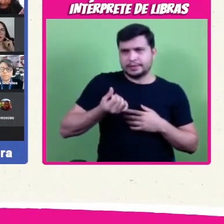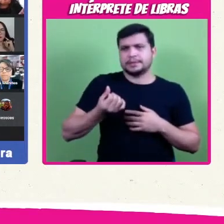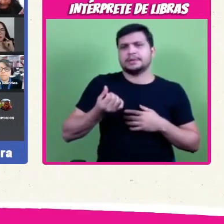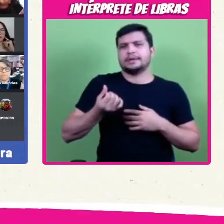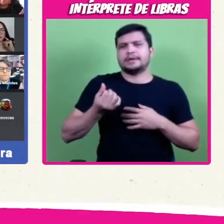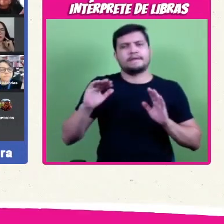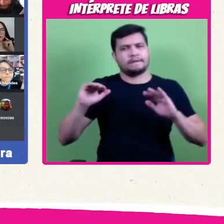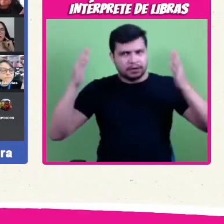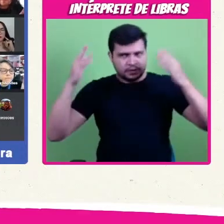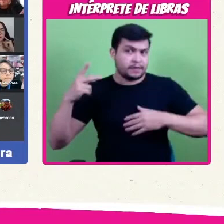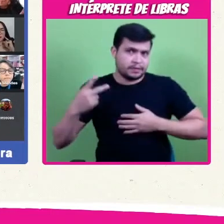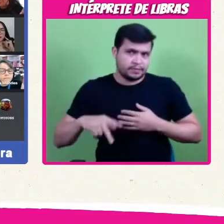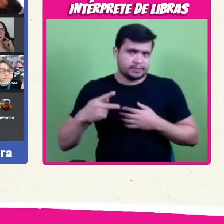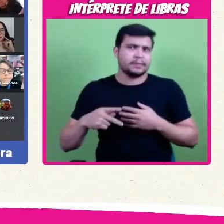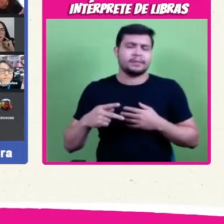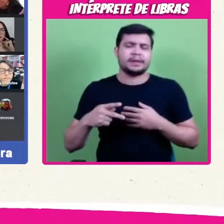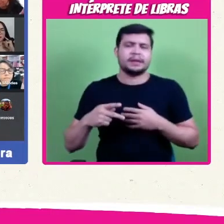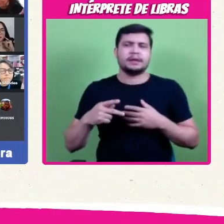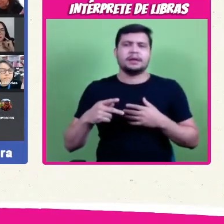16º Festival.